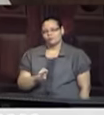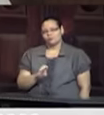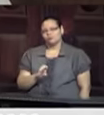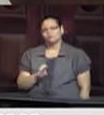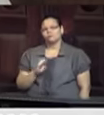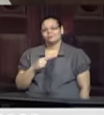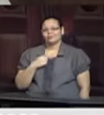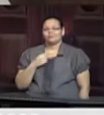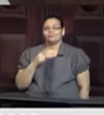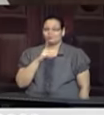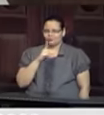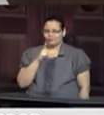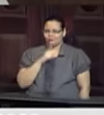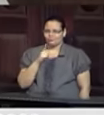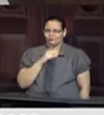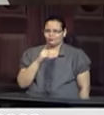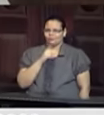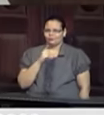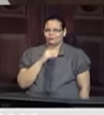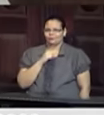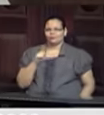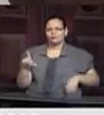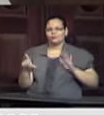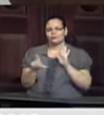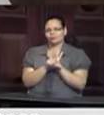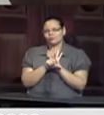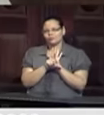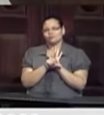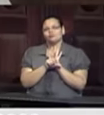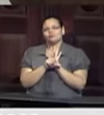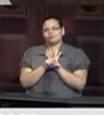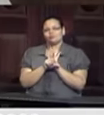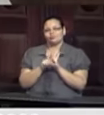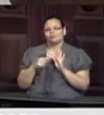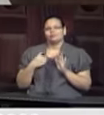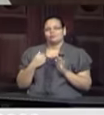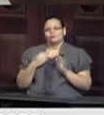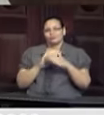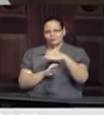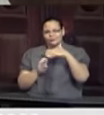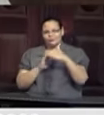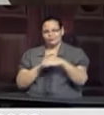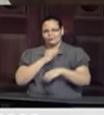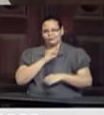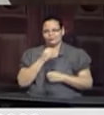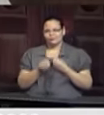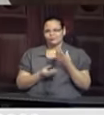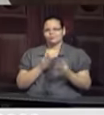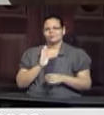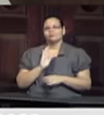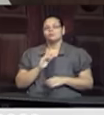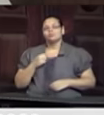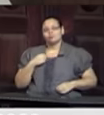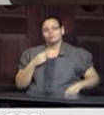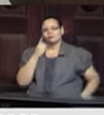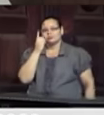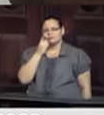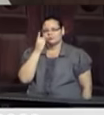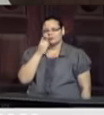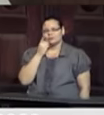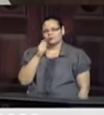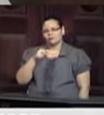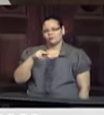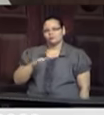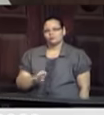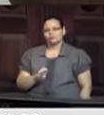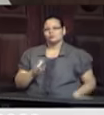de existir a lei do incentivo fiscal, deputado André Correia,